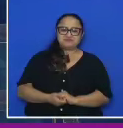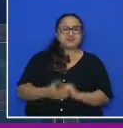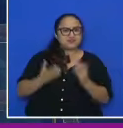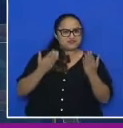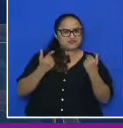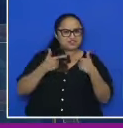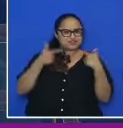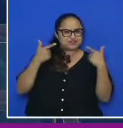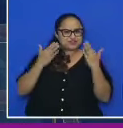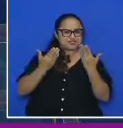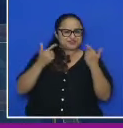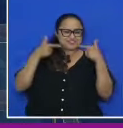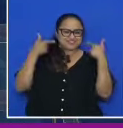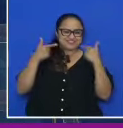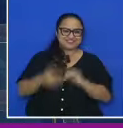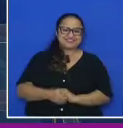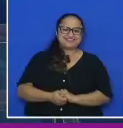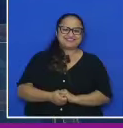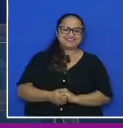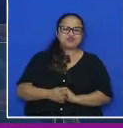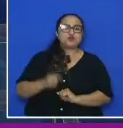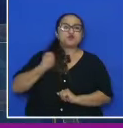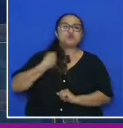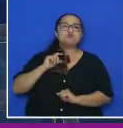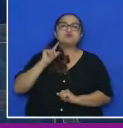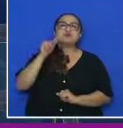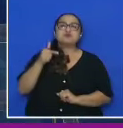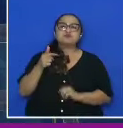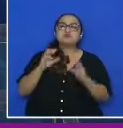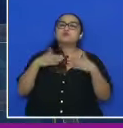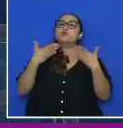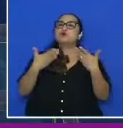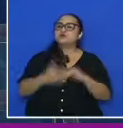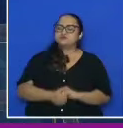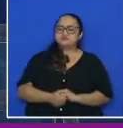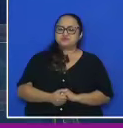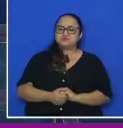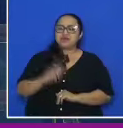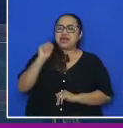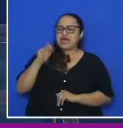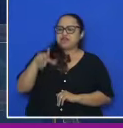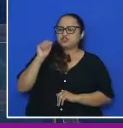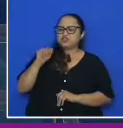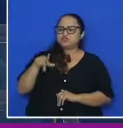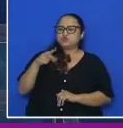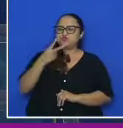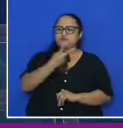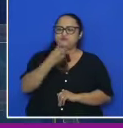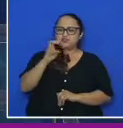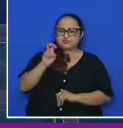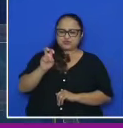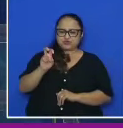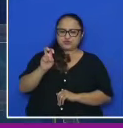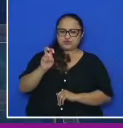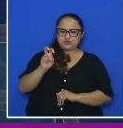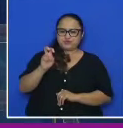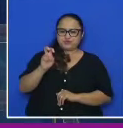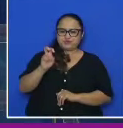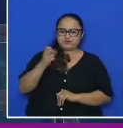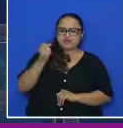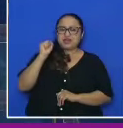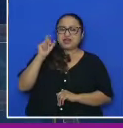Vem sorte, vem sorte. Qual será o próximo número? Bola azul, 25. Azul,